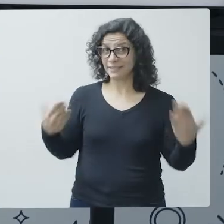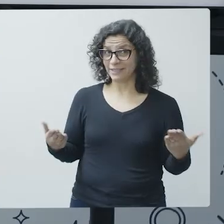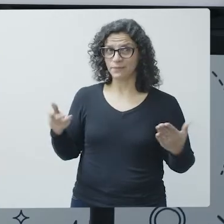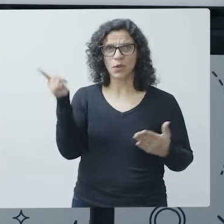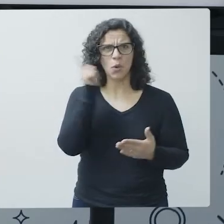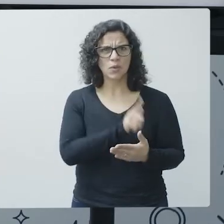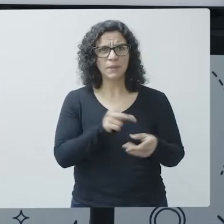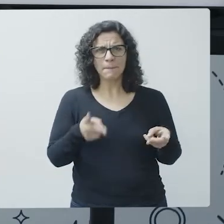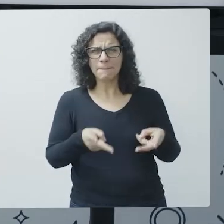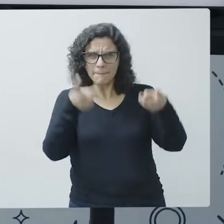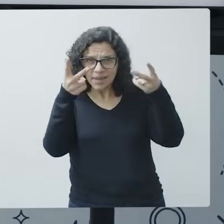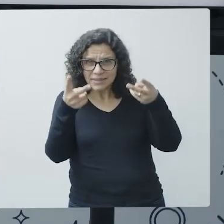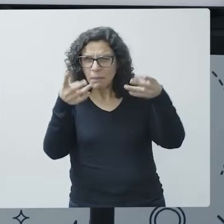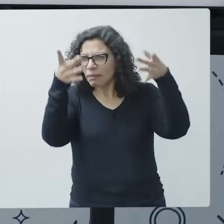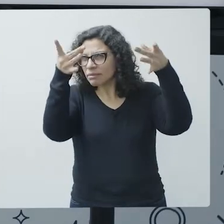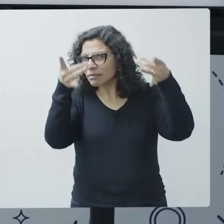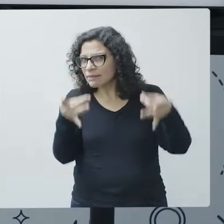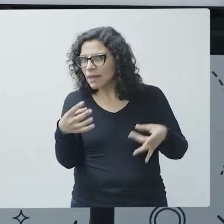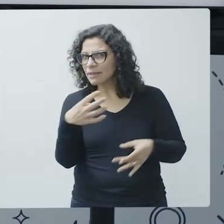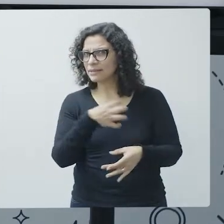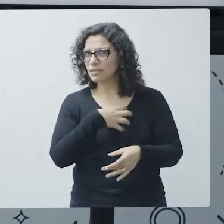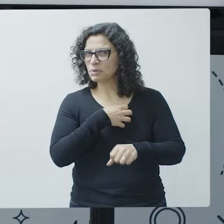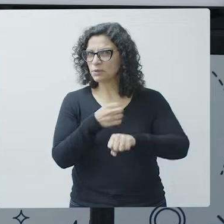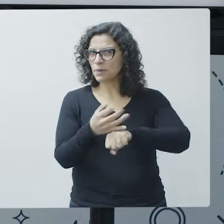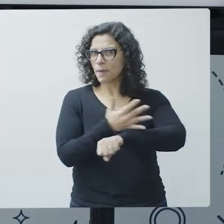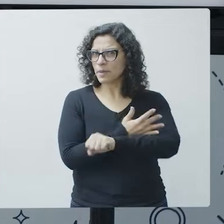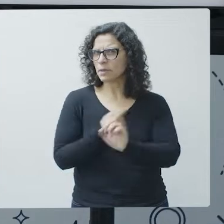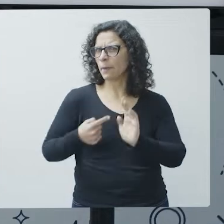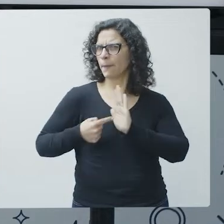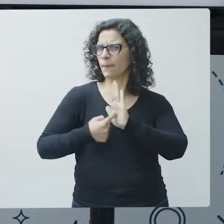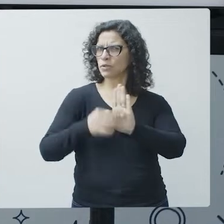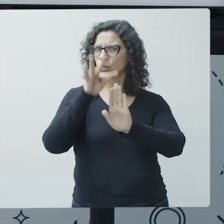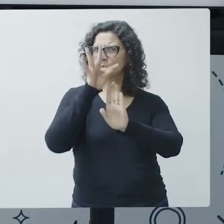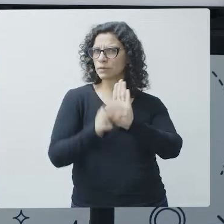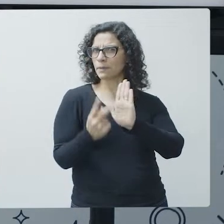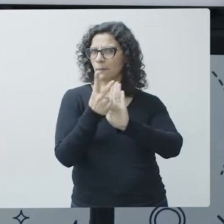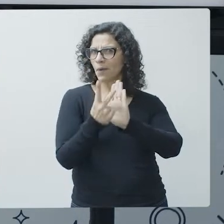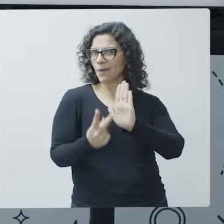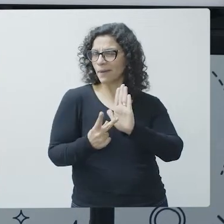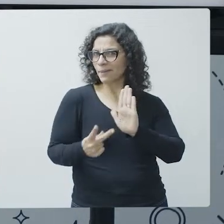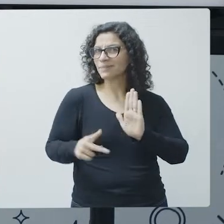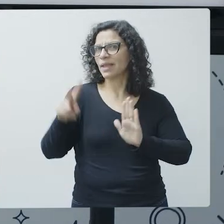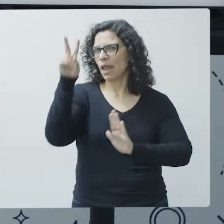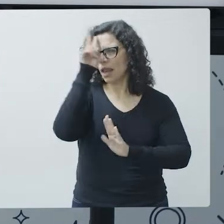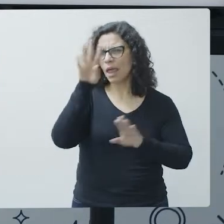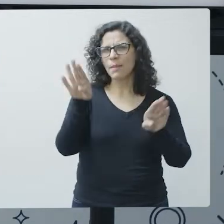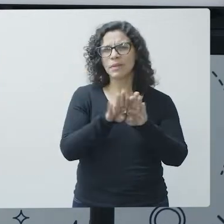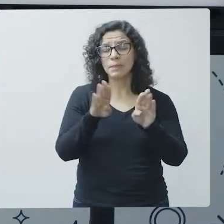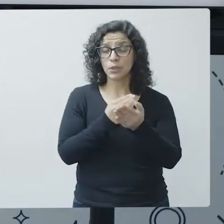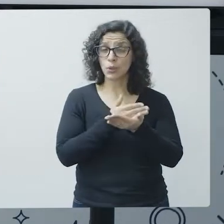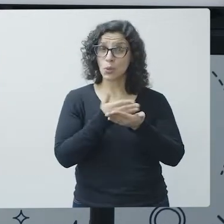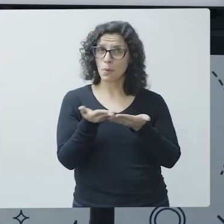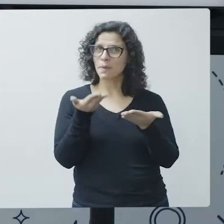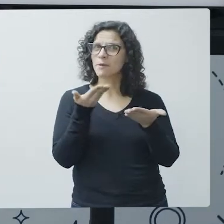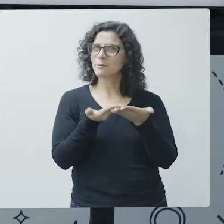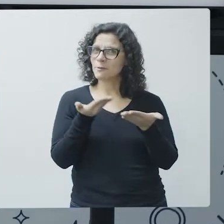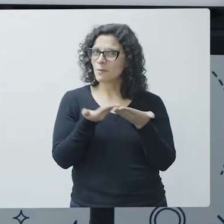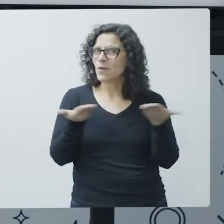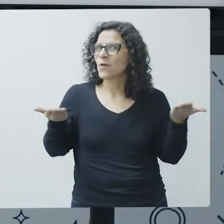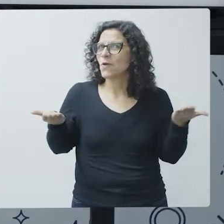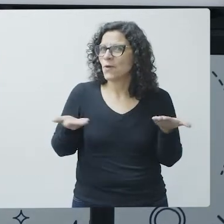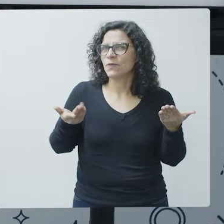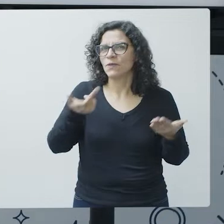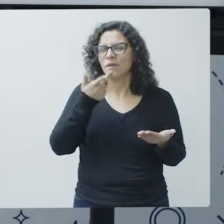Então, conseguiram perceber esse sentimento trazido pelo poema? Lembram? Lá do início da nossa aula de